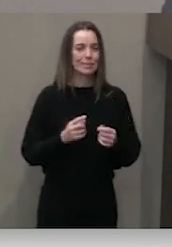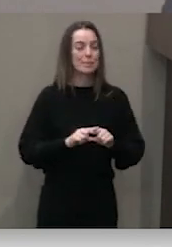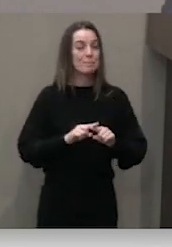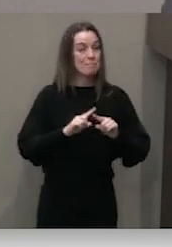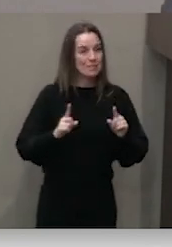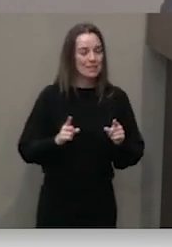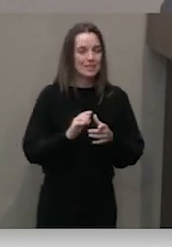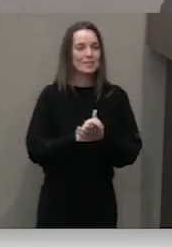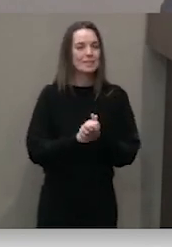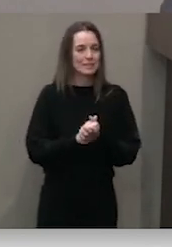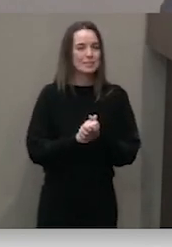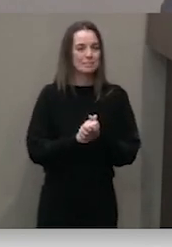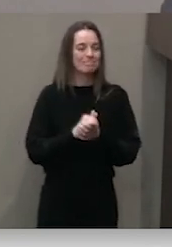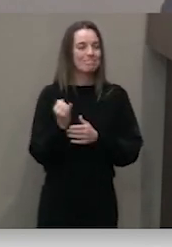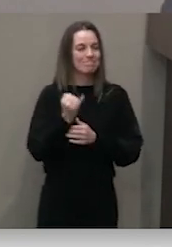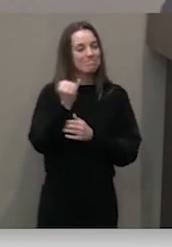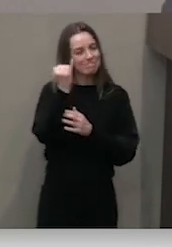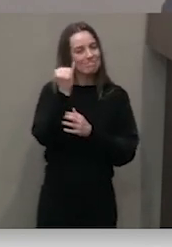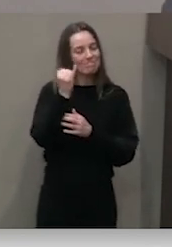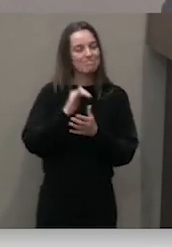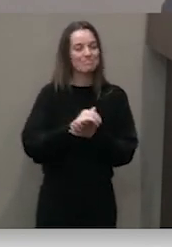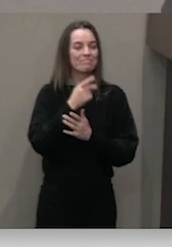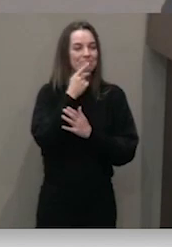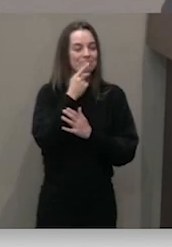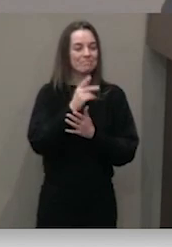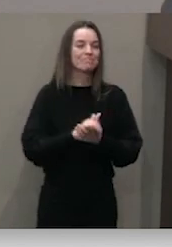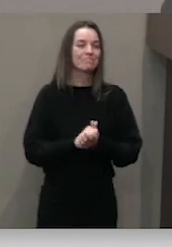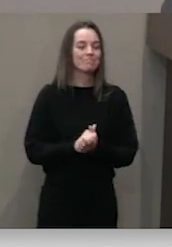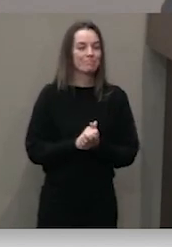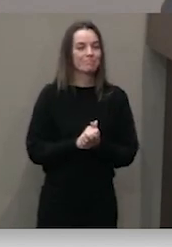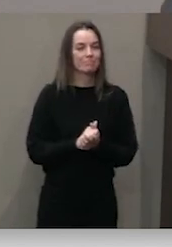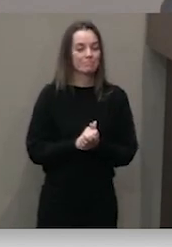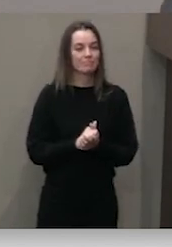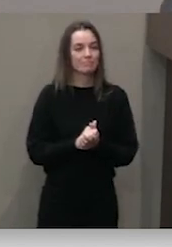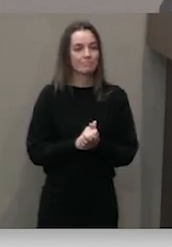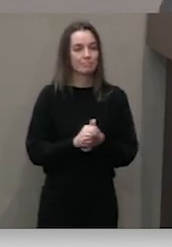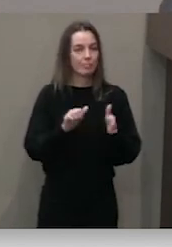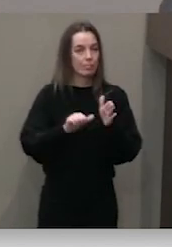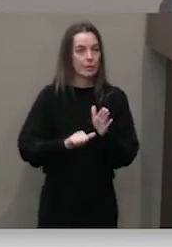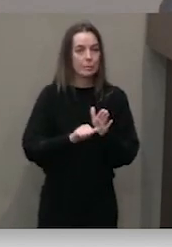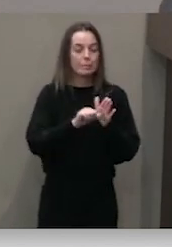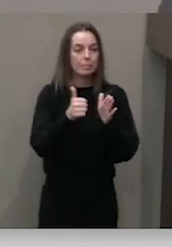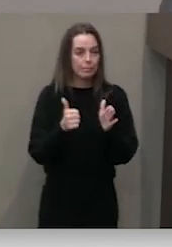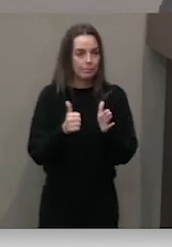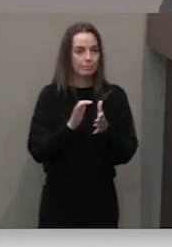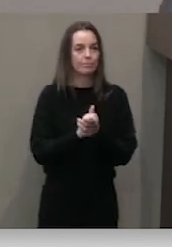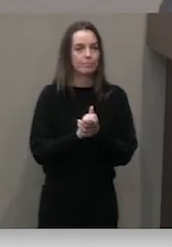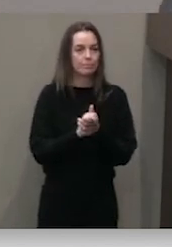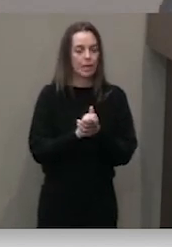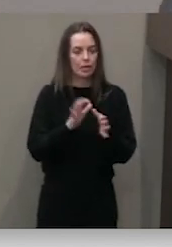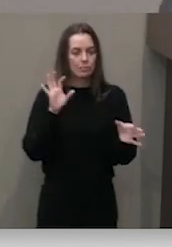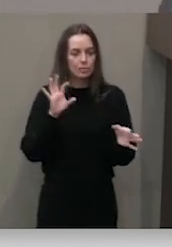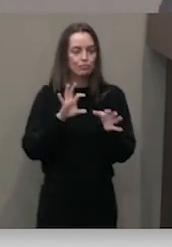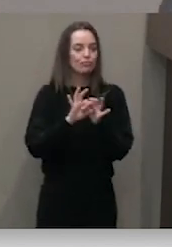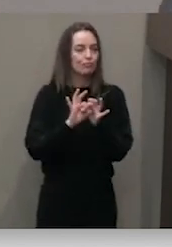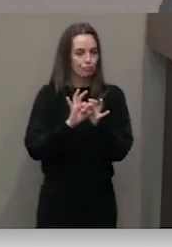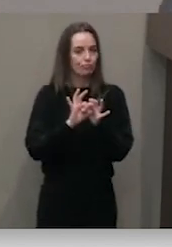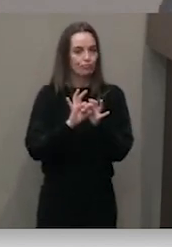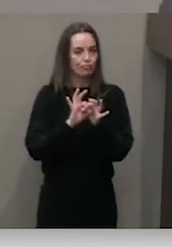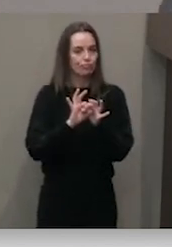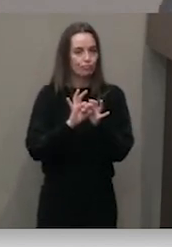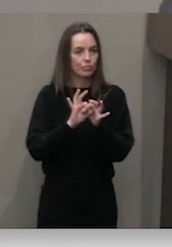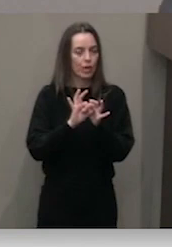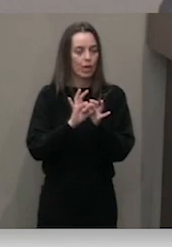igualmente importantes de serem mencionadas. Primeiro, quero me juntar aos senhores e senhoras em relação